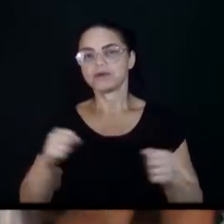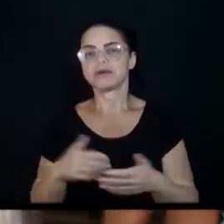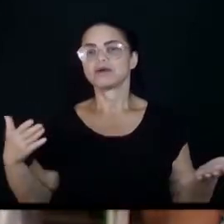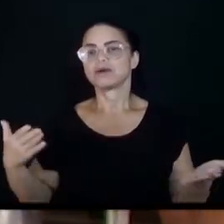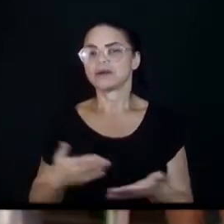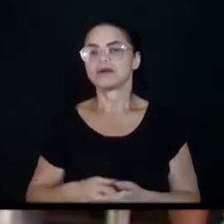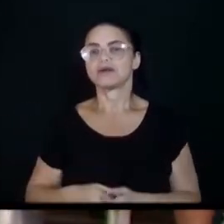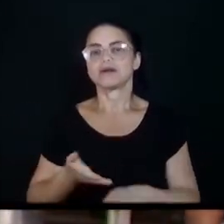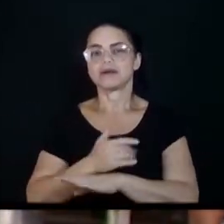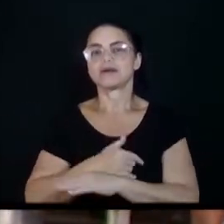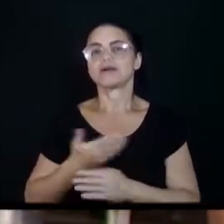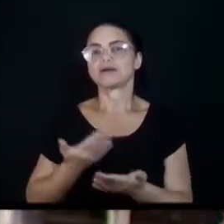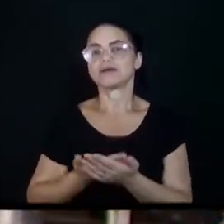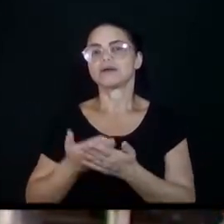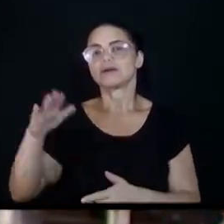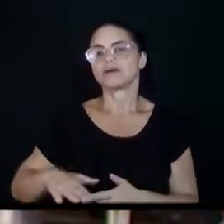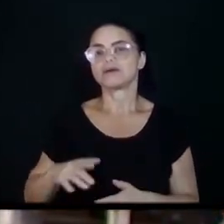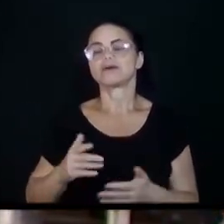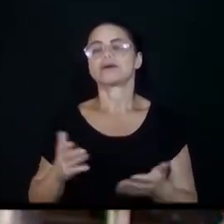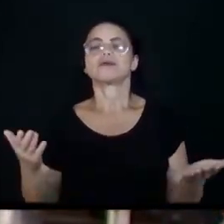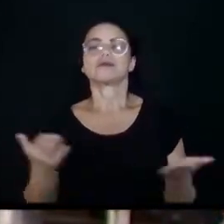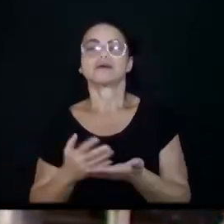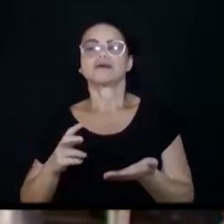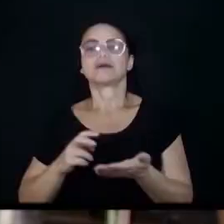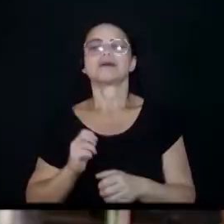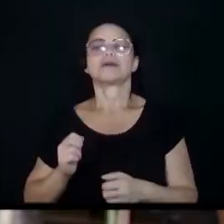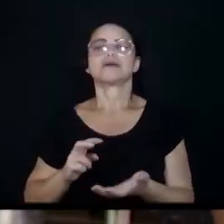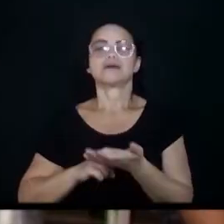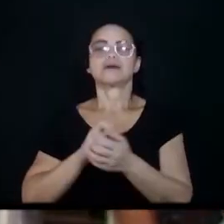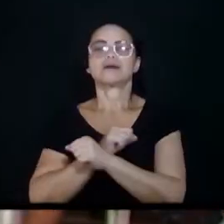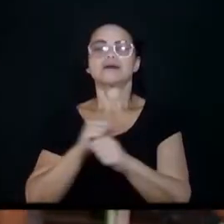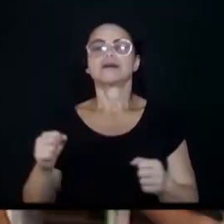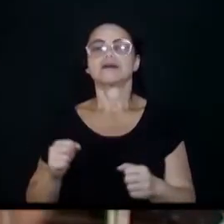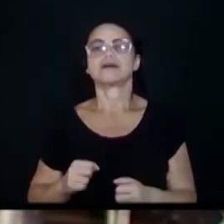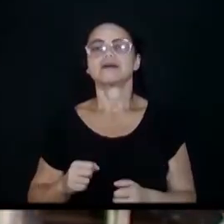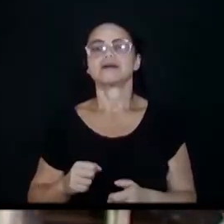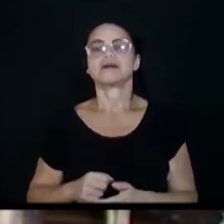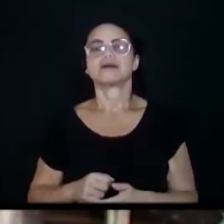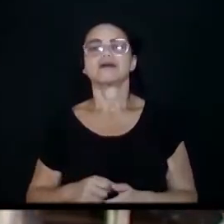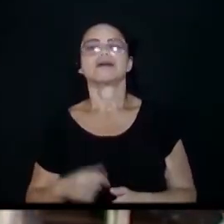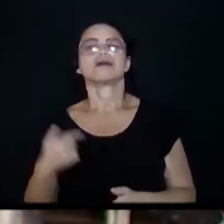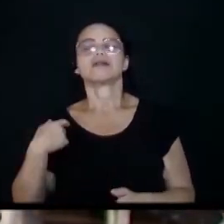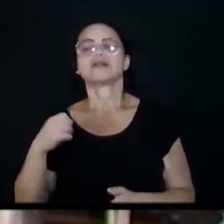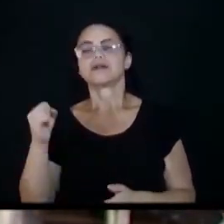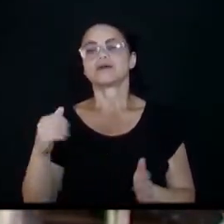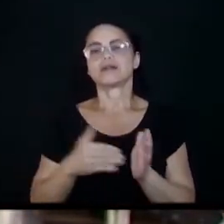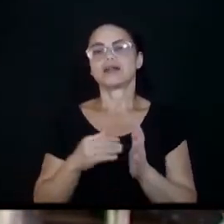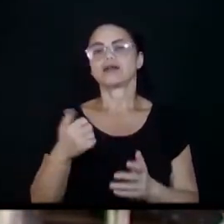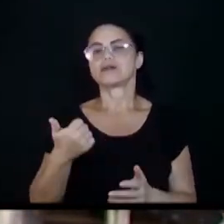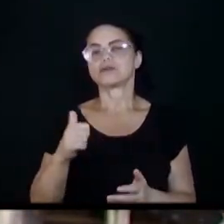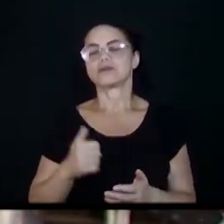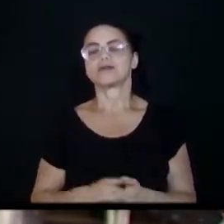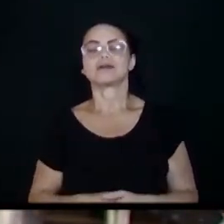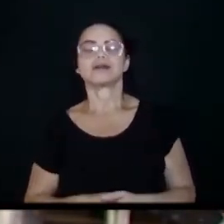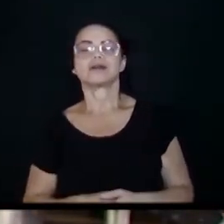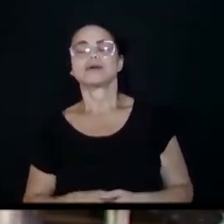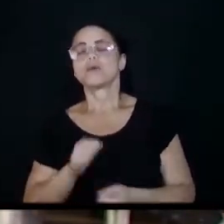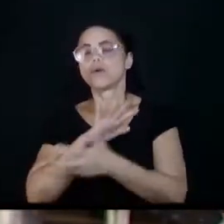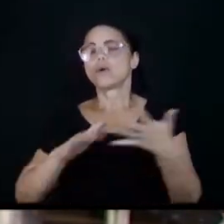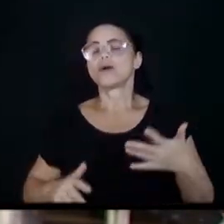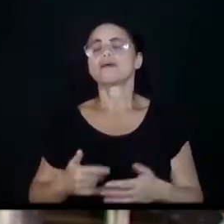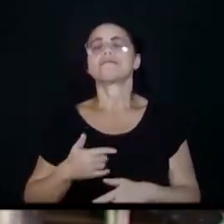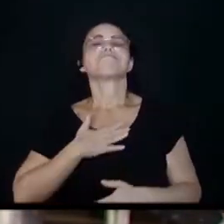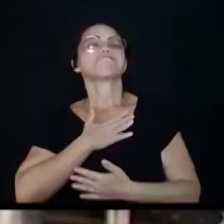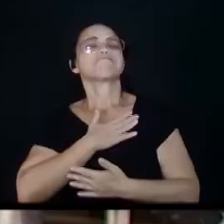tarde. Mas agora eu venho de manhã, que é das 8 às 11 horas. Quais são as atividades que você mais gosta, aquela